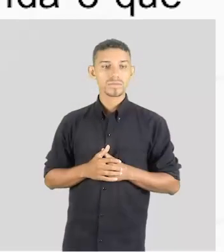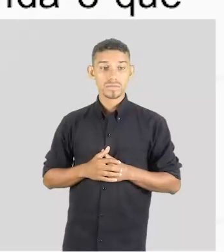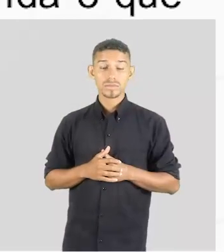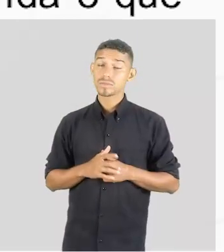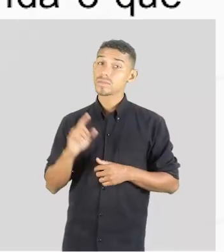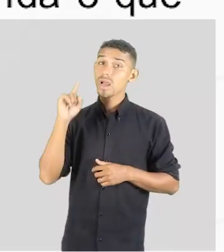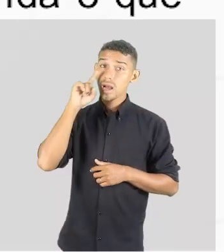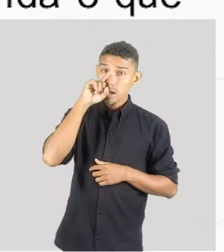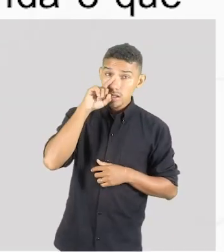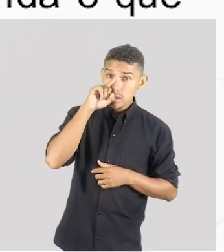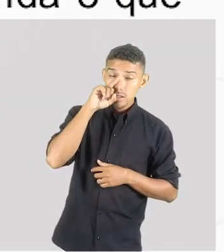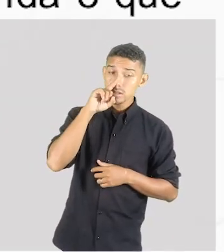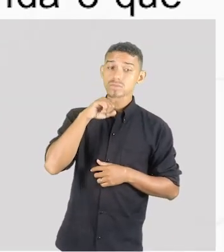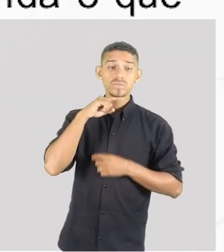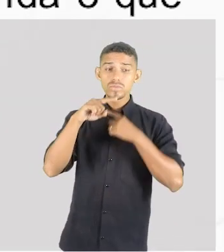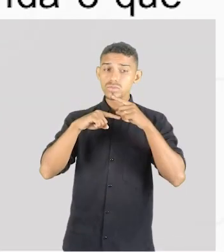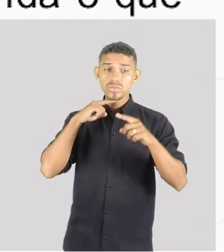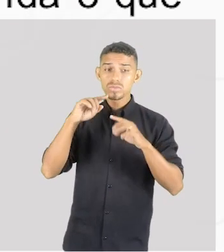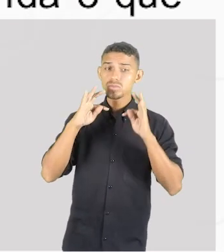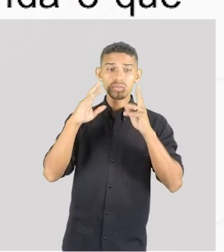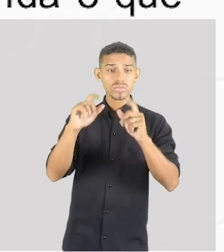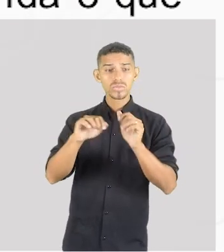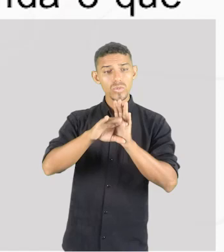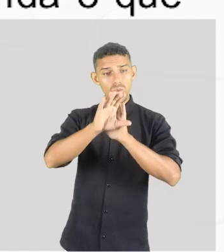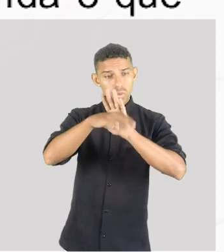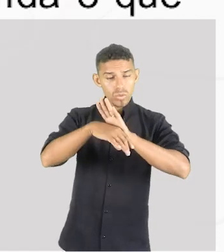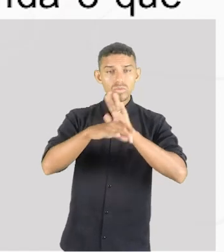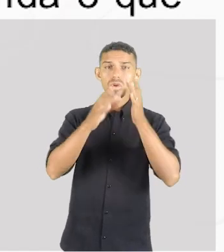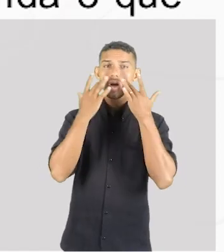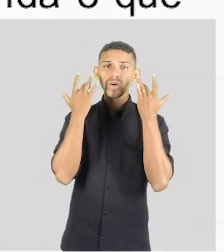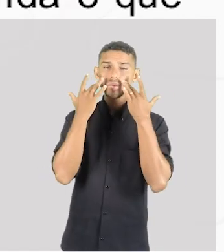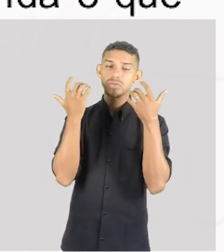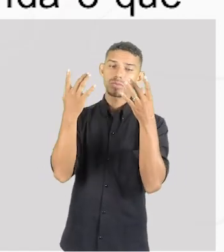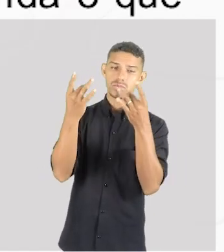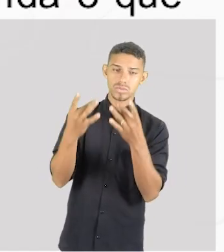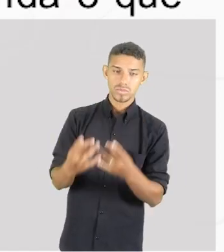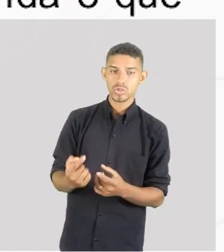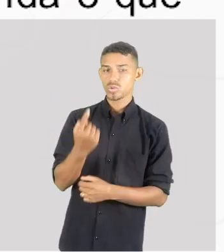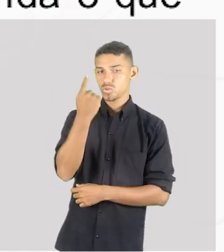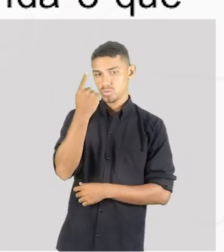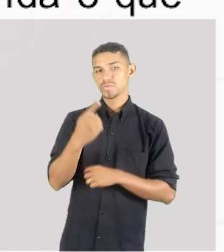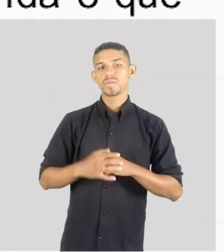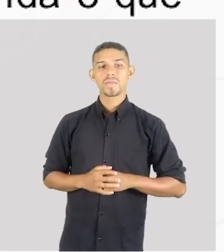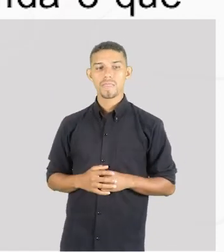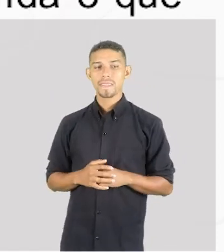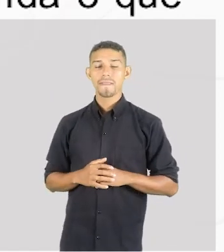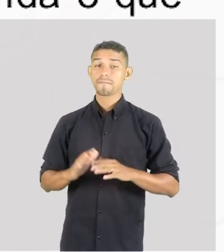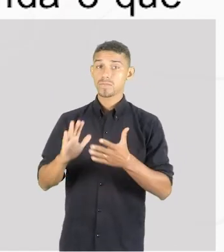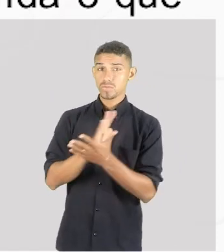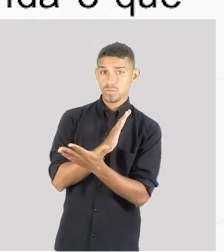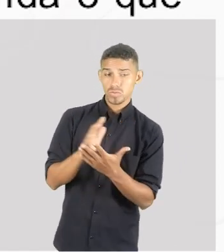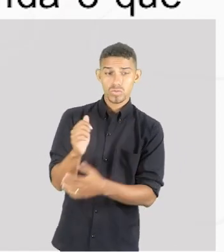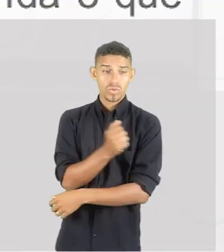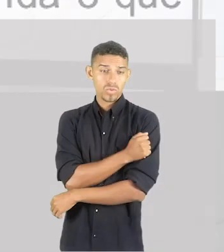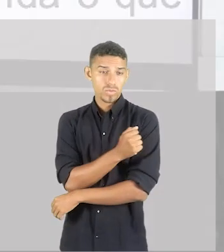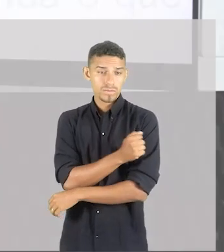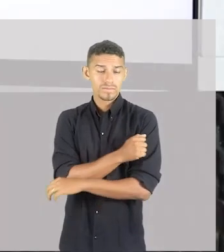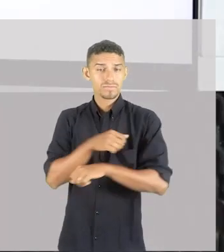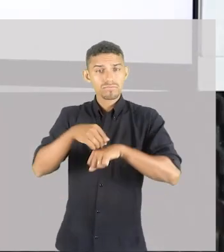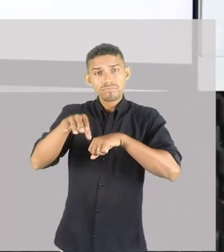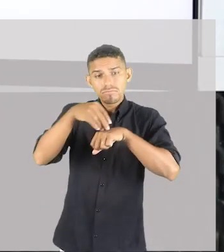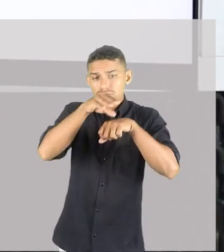risco de você não dar conta de tudo que este conceito da arte abarca num só conceito. Alguns estudiosos oferecem